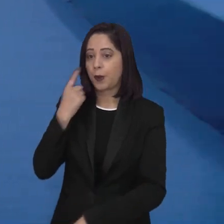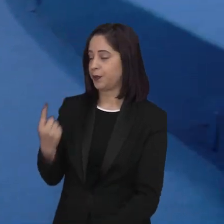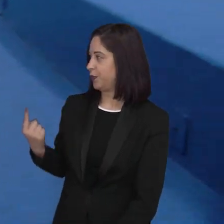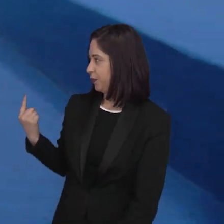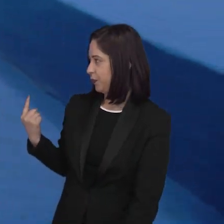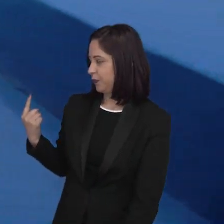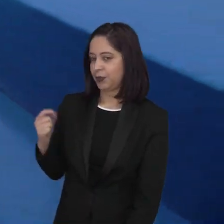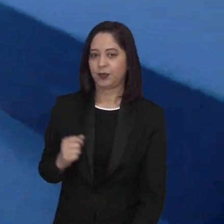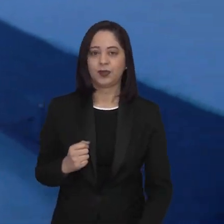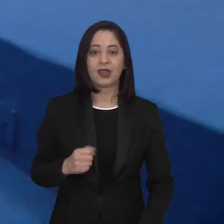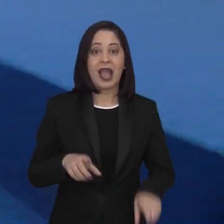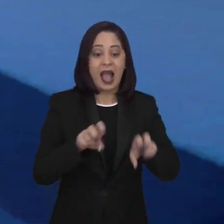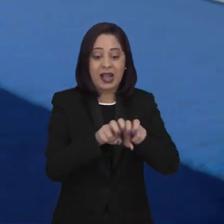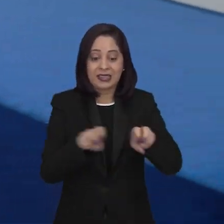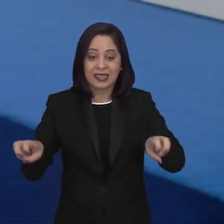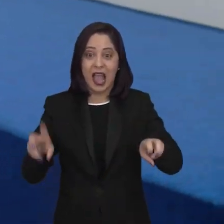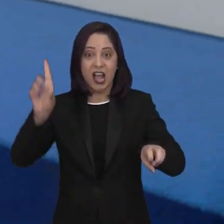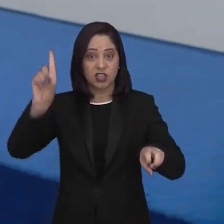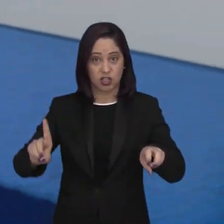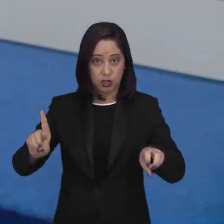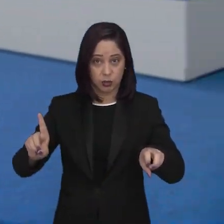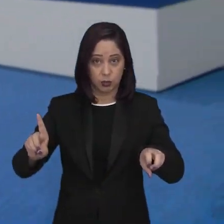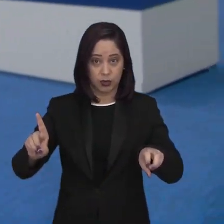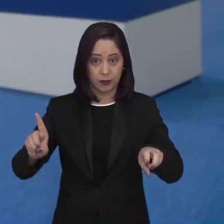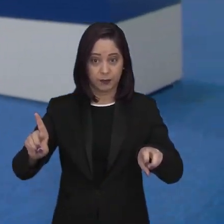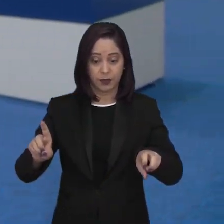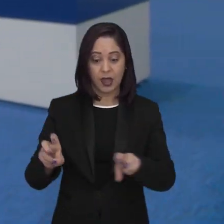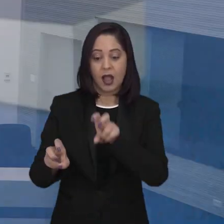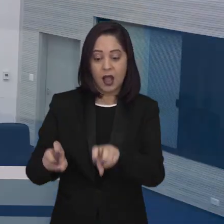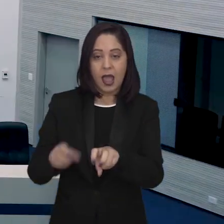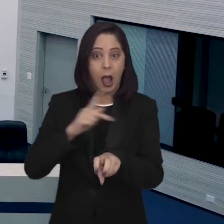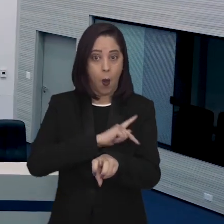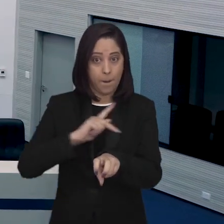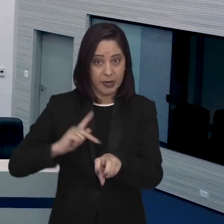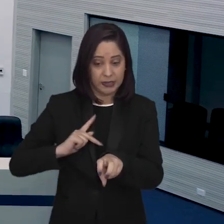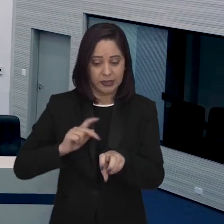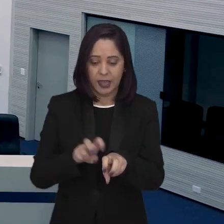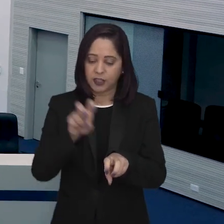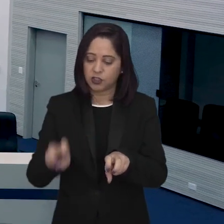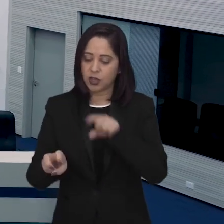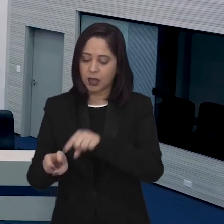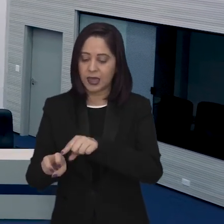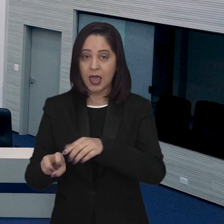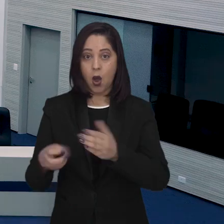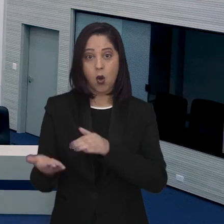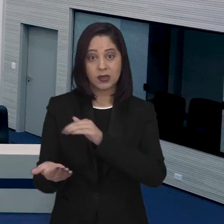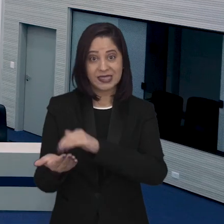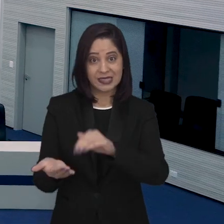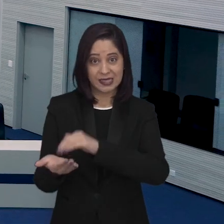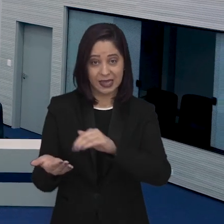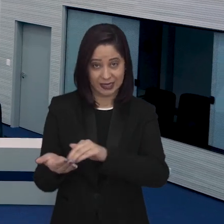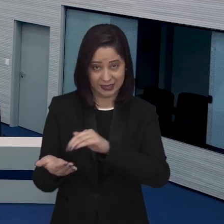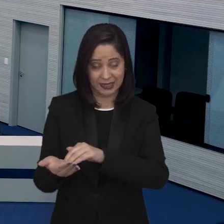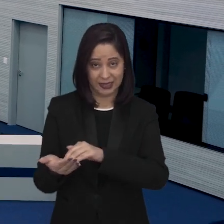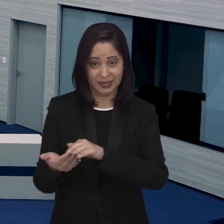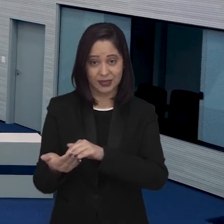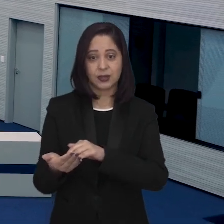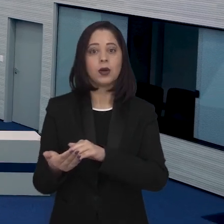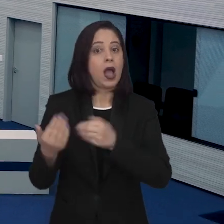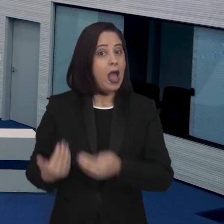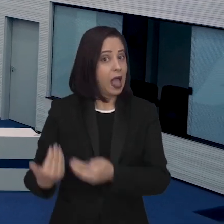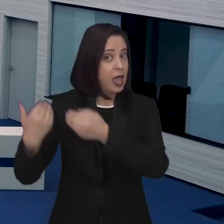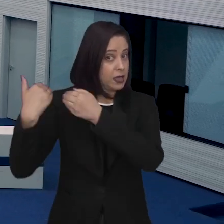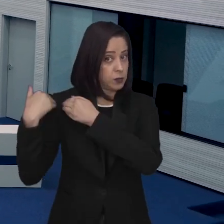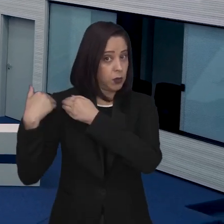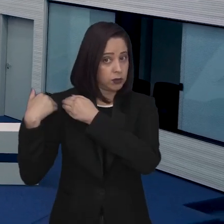aqui do outro lado, à minha esquerda, fica a mesa diretora. Ela é ocupada pelo presidente da Câmara e também pelo primeiro